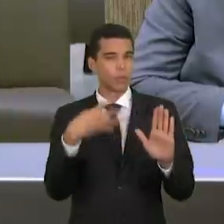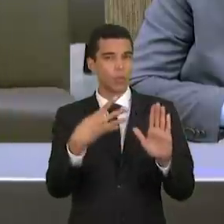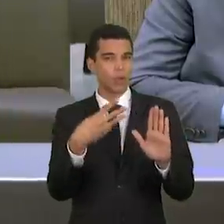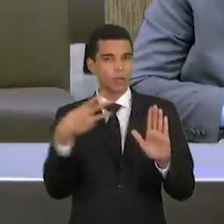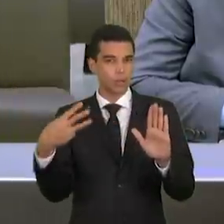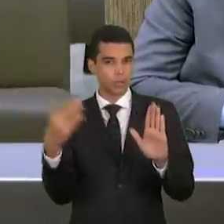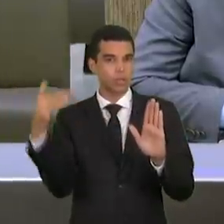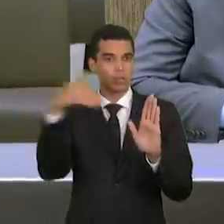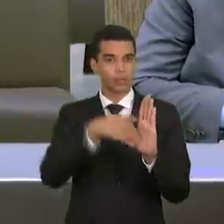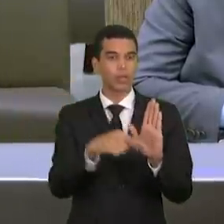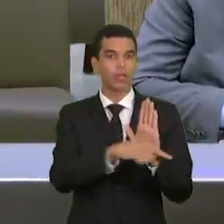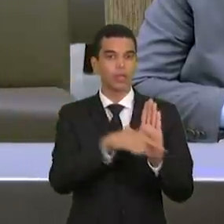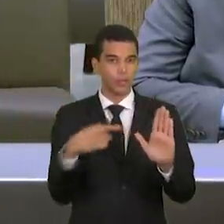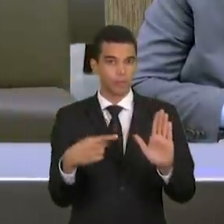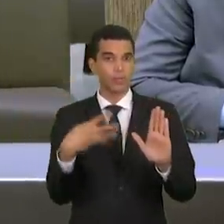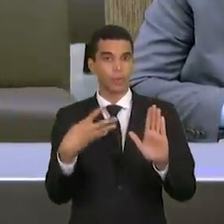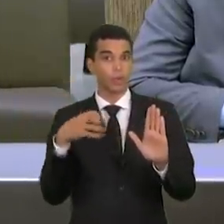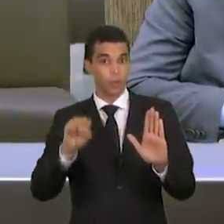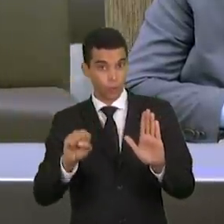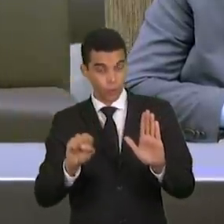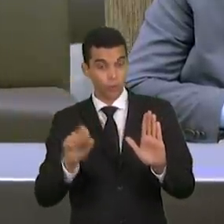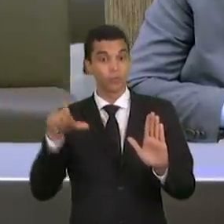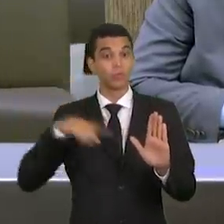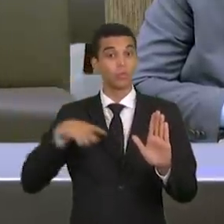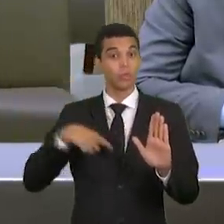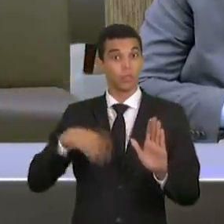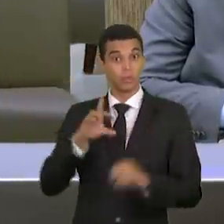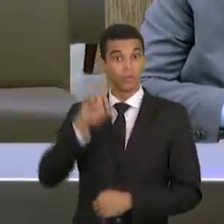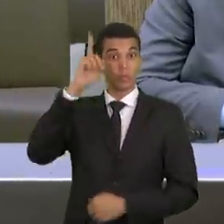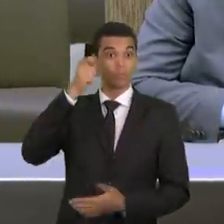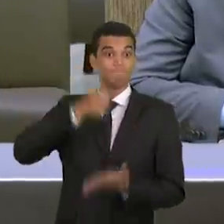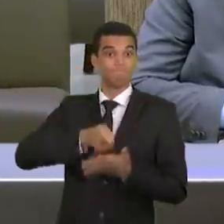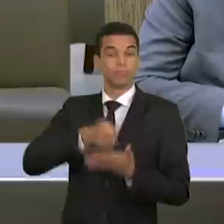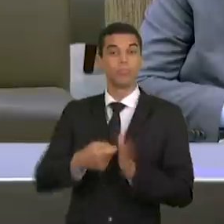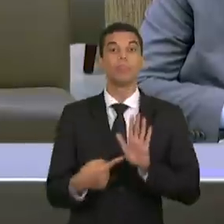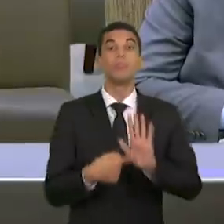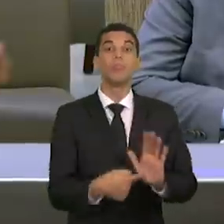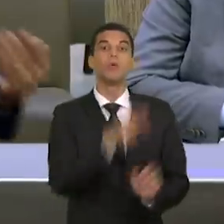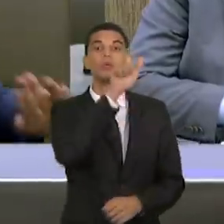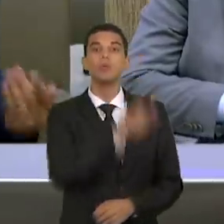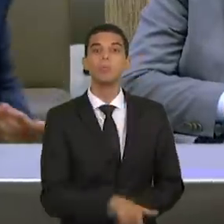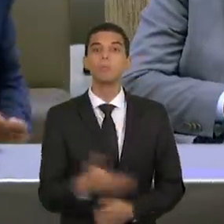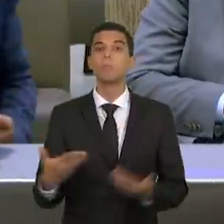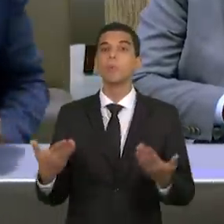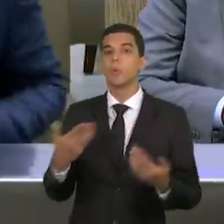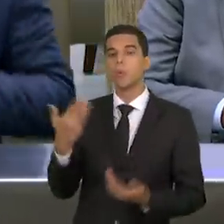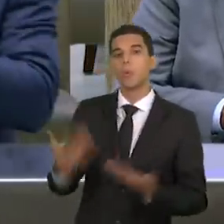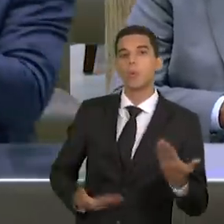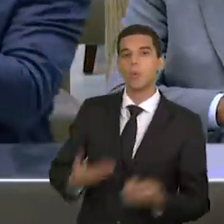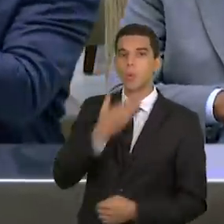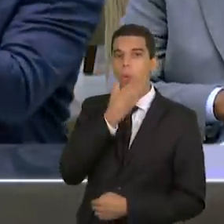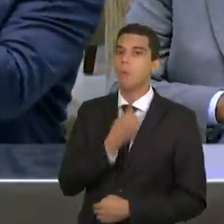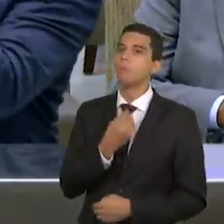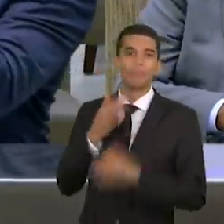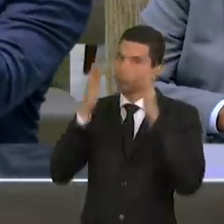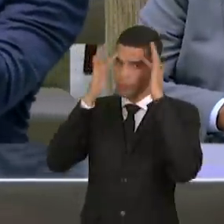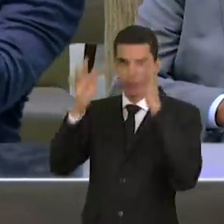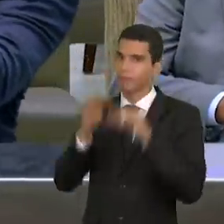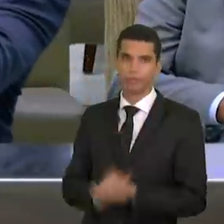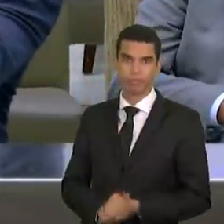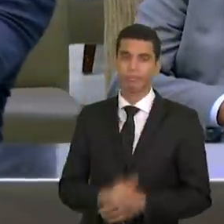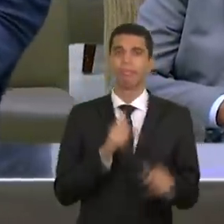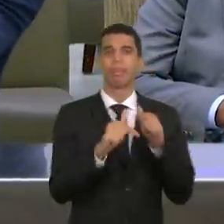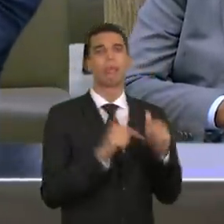48. Inclusive, há uma exigência de Deus aí para os servos infiéis que